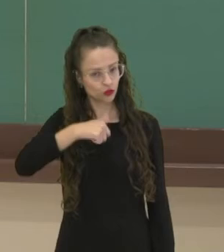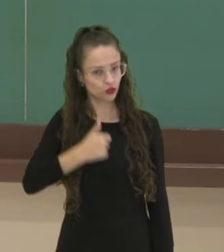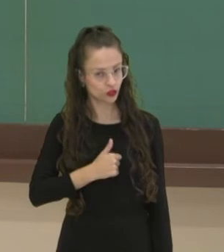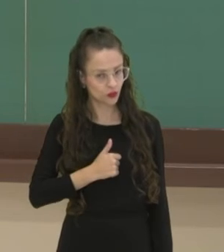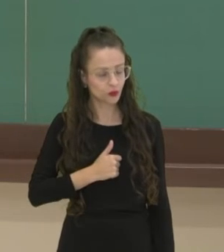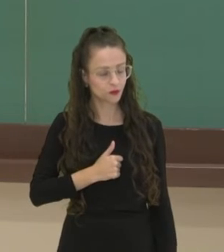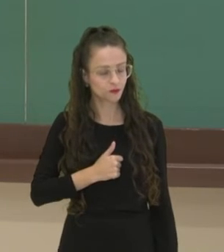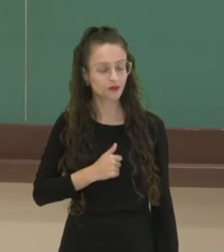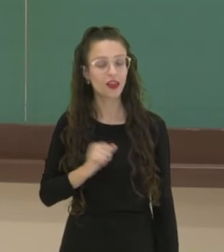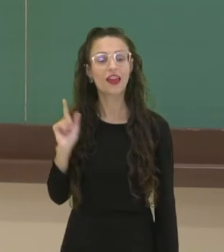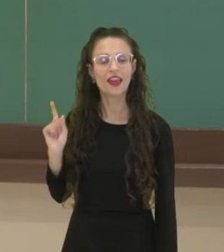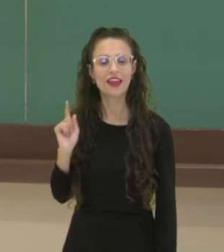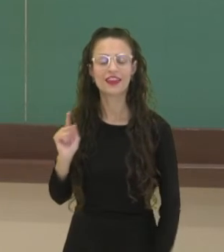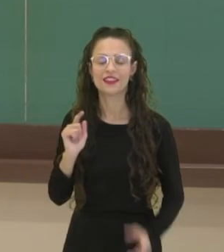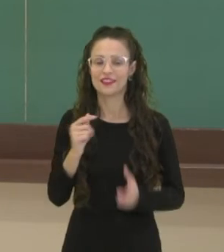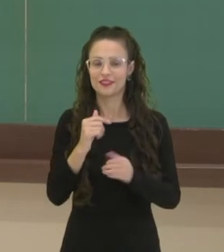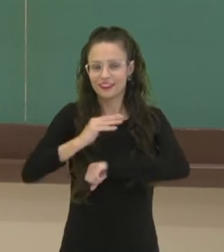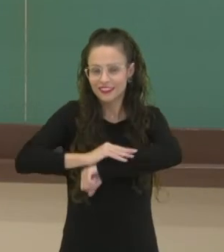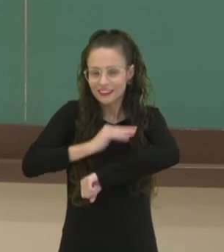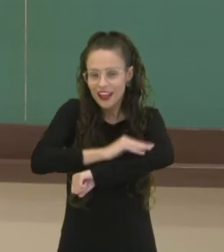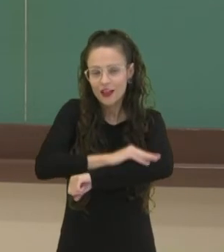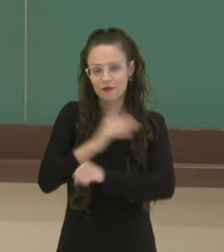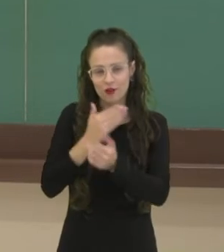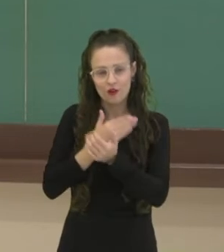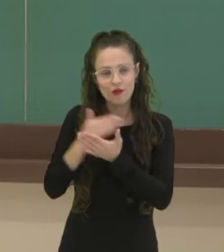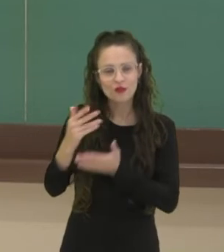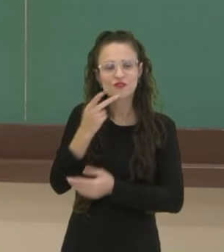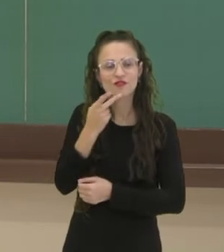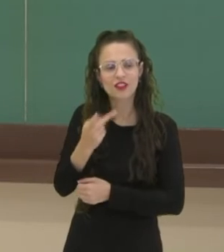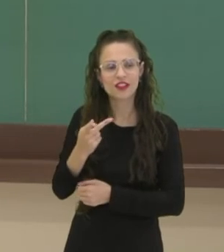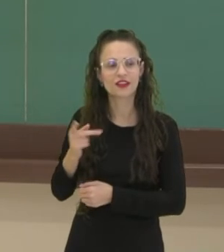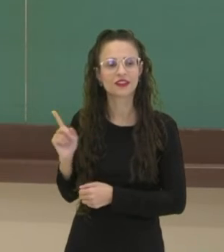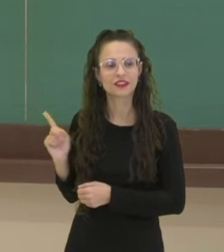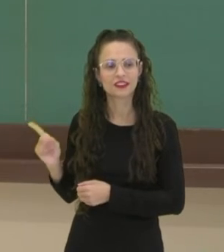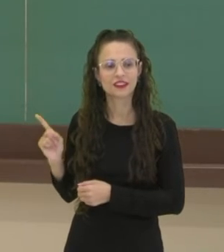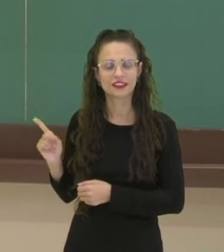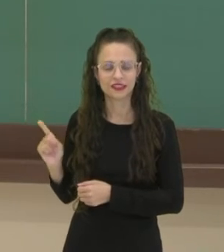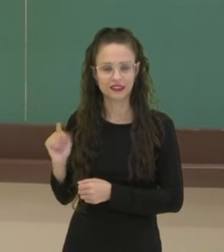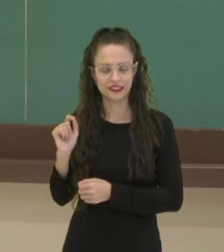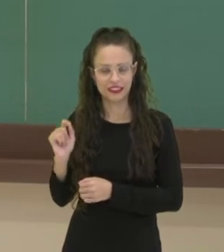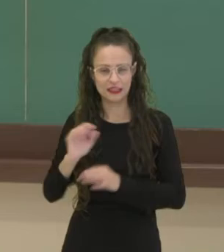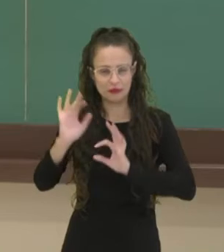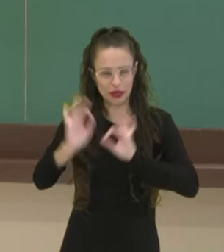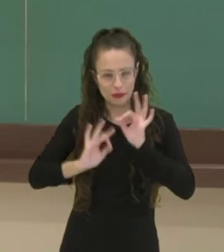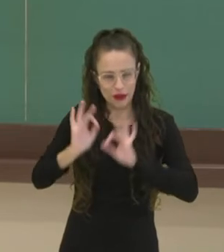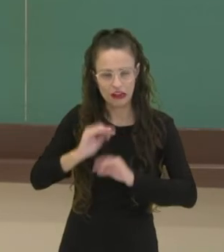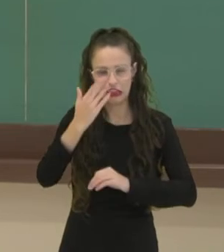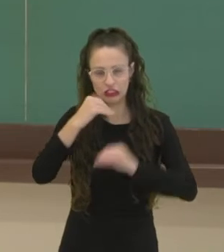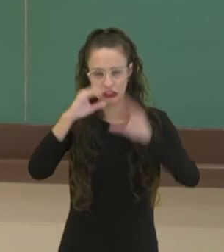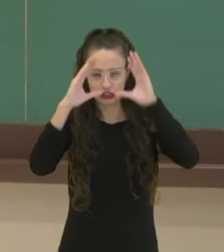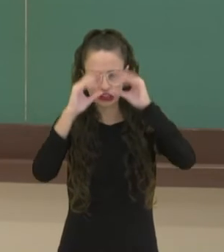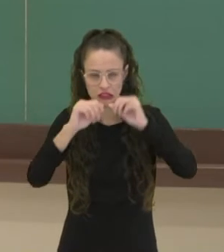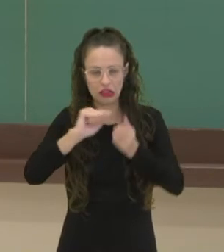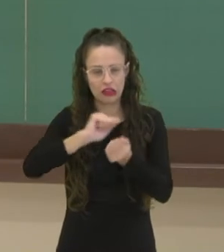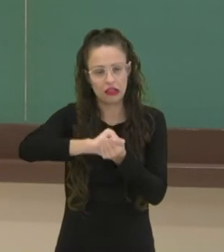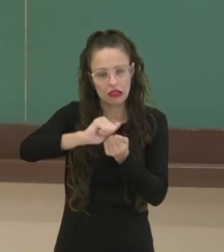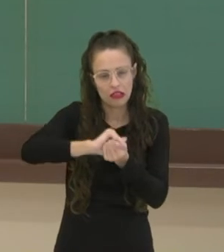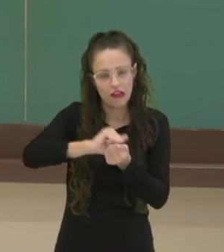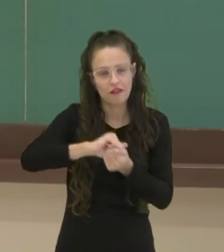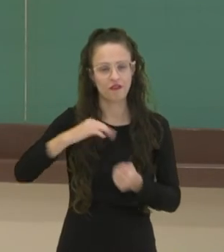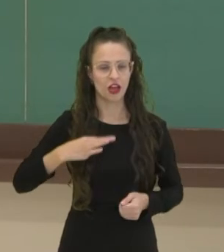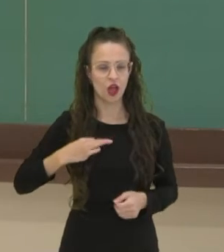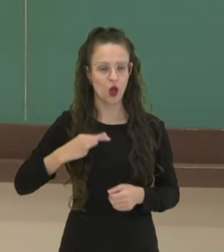começou com aquela história, né? Ó, de que ia preparar o jantar, lavar as